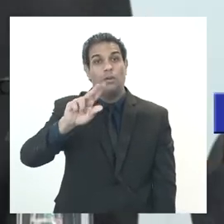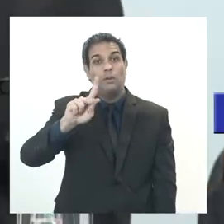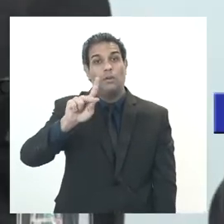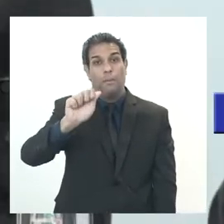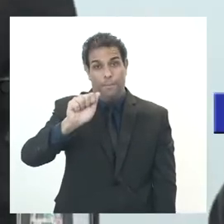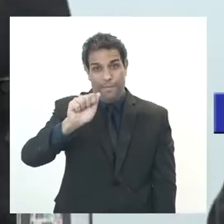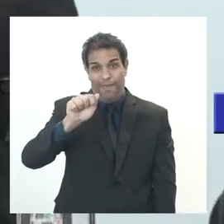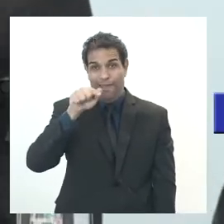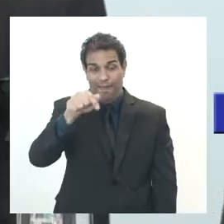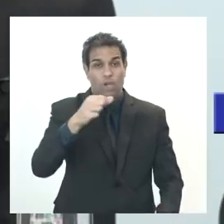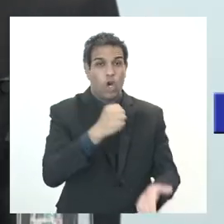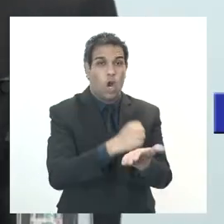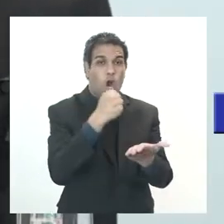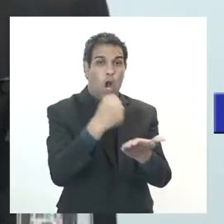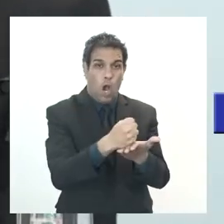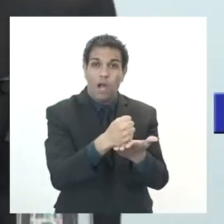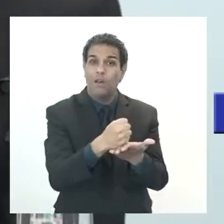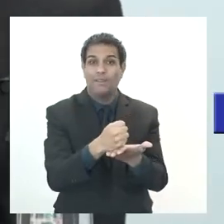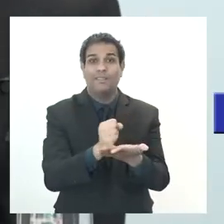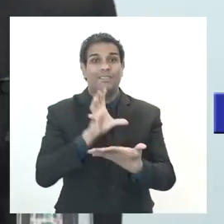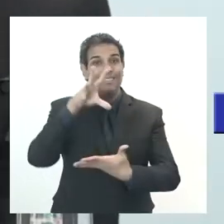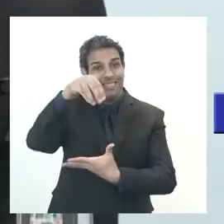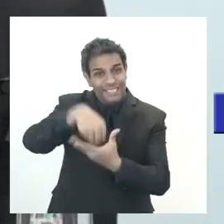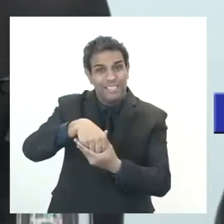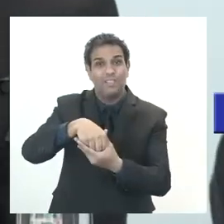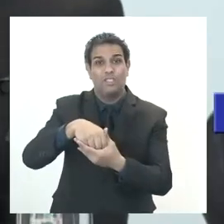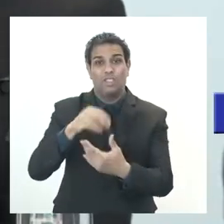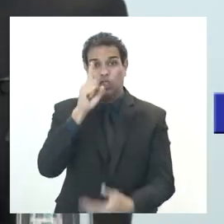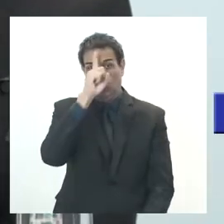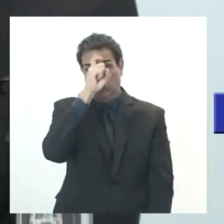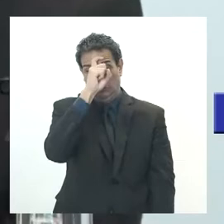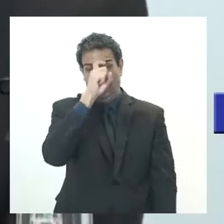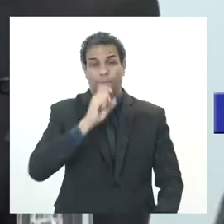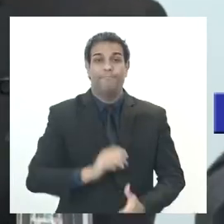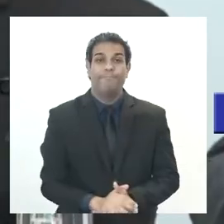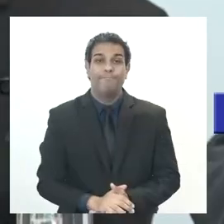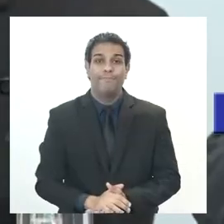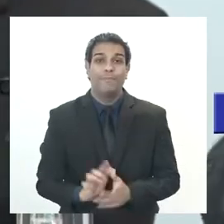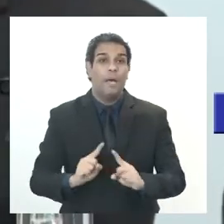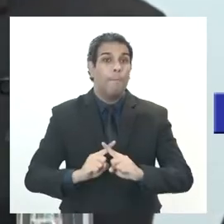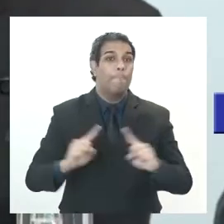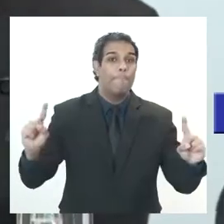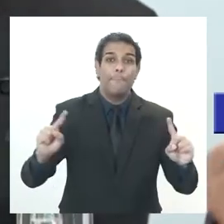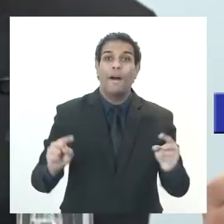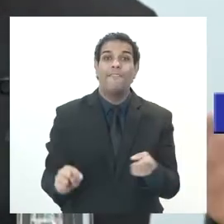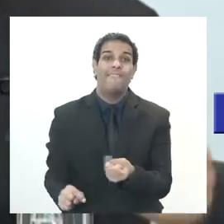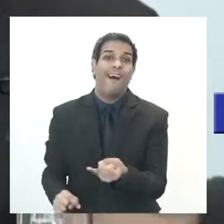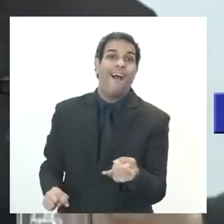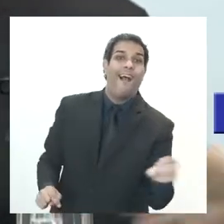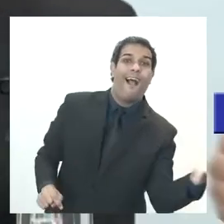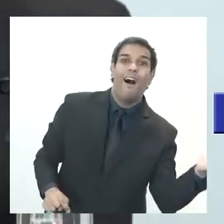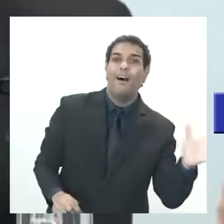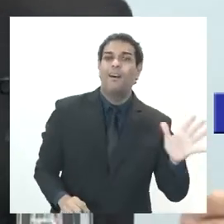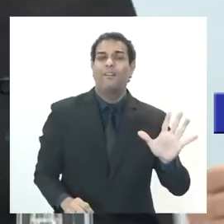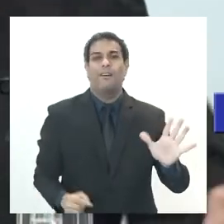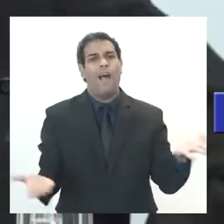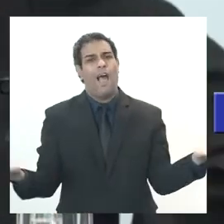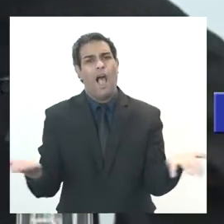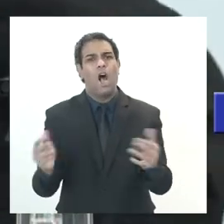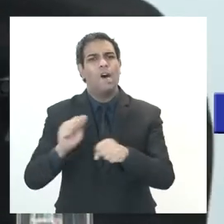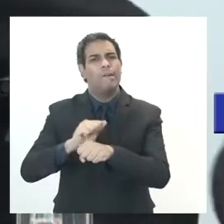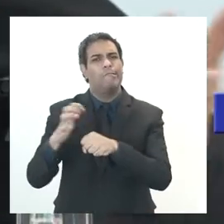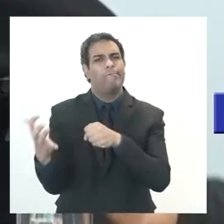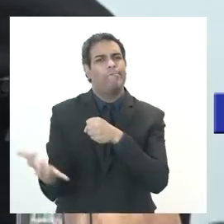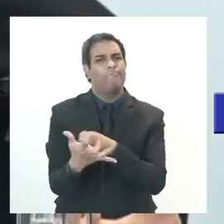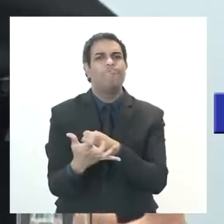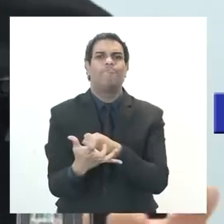pessoas contratadas por rpa e nós temos uma quantidade enorme milhares é evidente que a pandemia